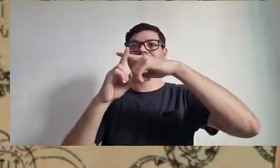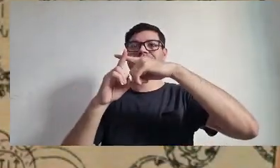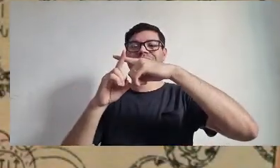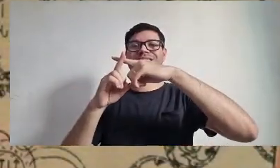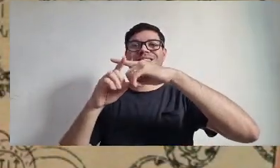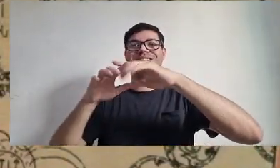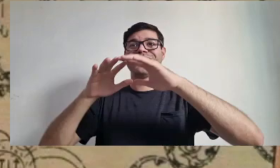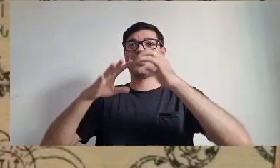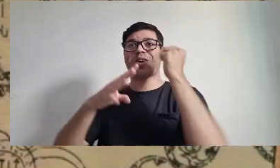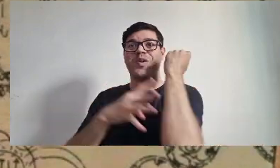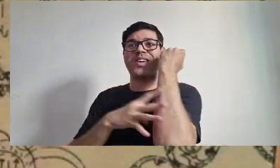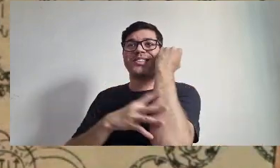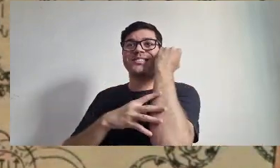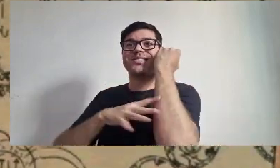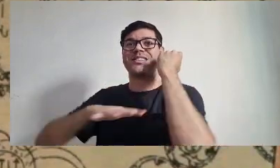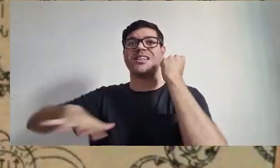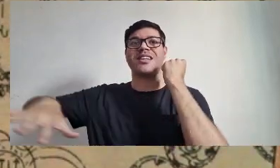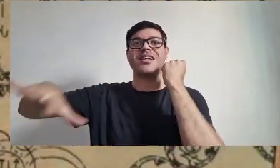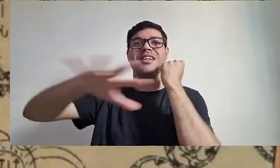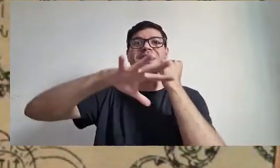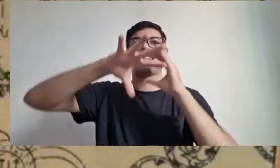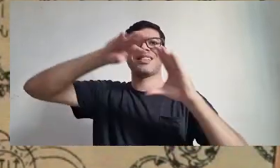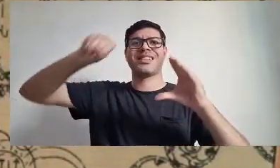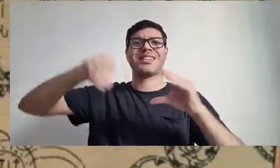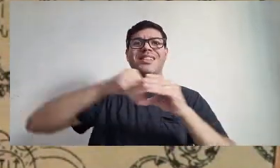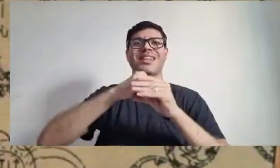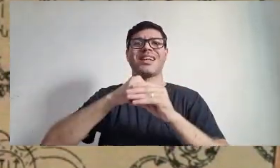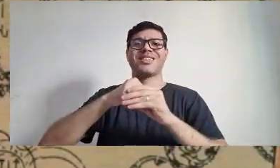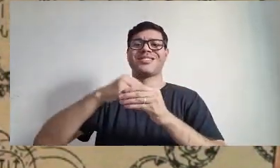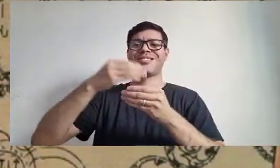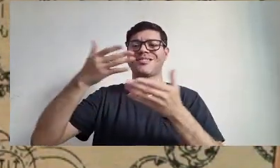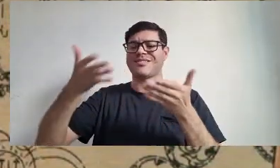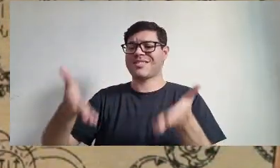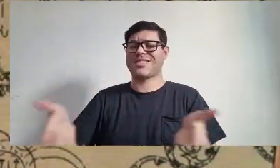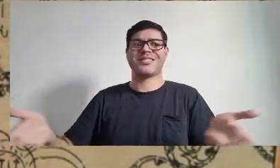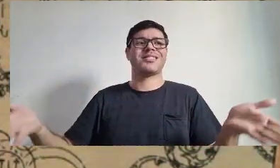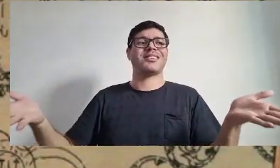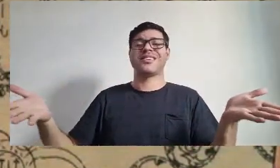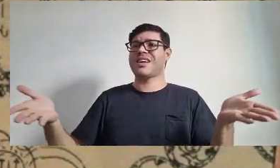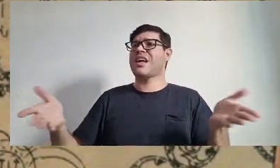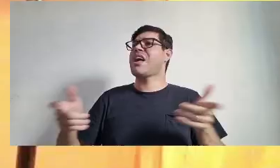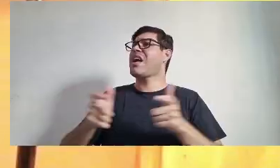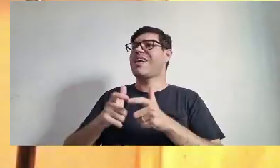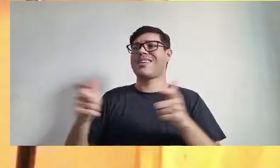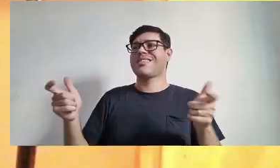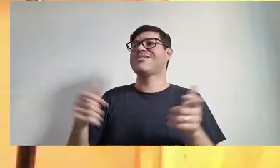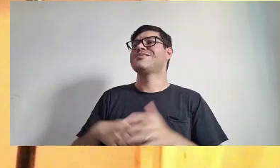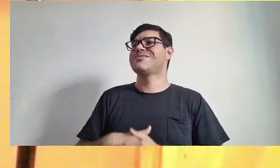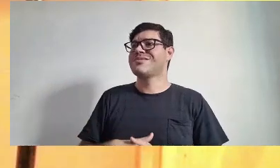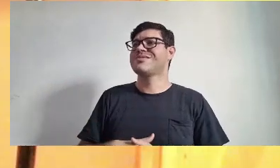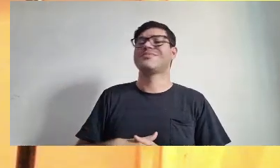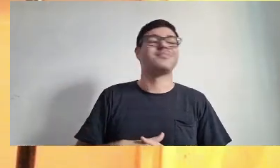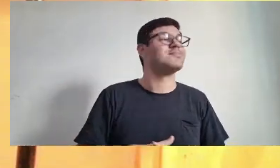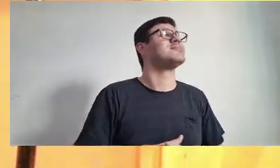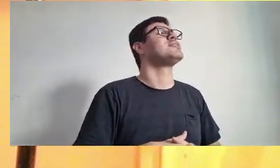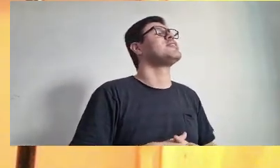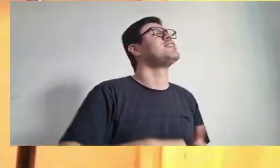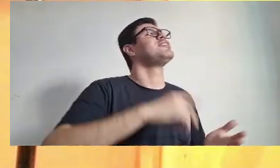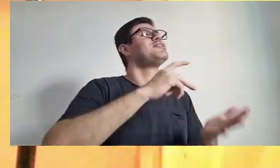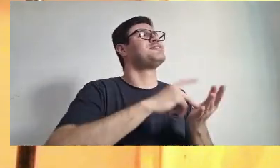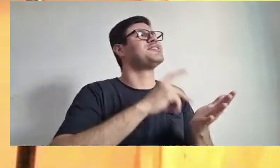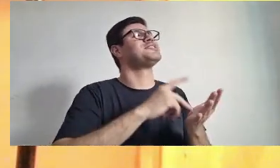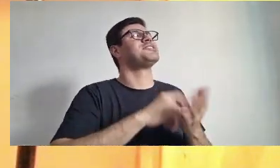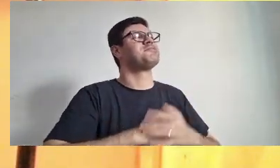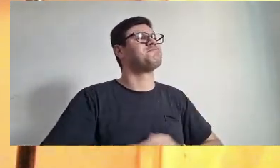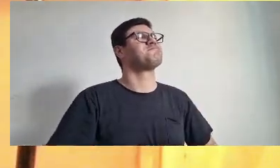uma pequena cidade dentro de uma cidade. Claro. É a cidade quadrangular. Bom, você está acompanhando aqui o pastor Duvalino Brocanelli.